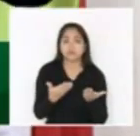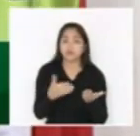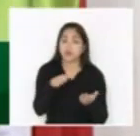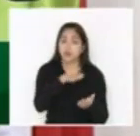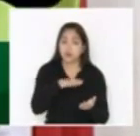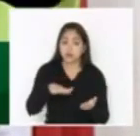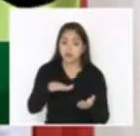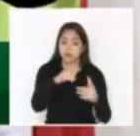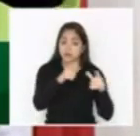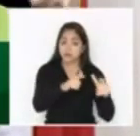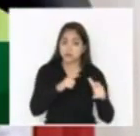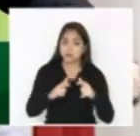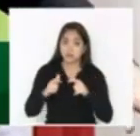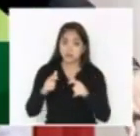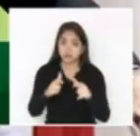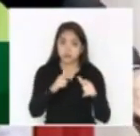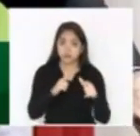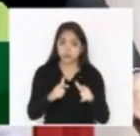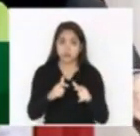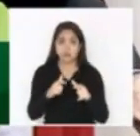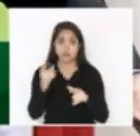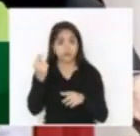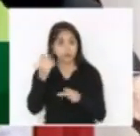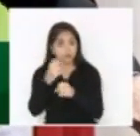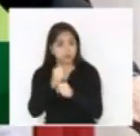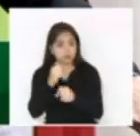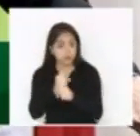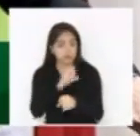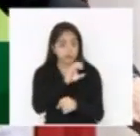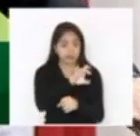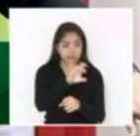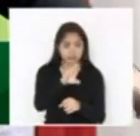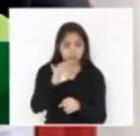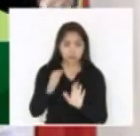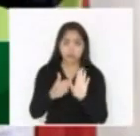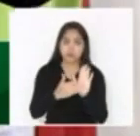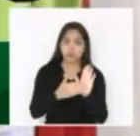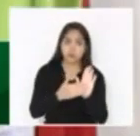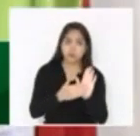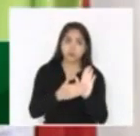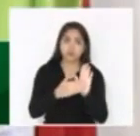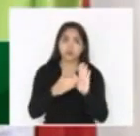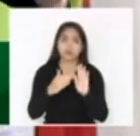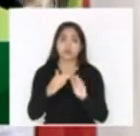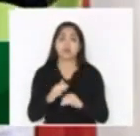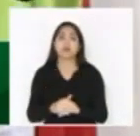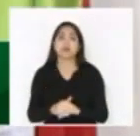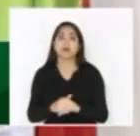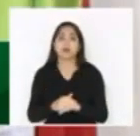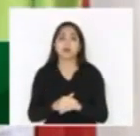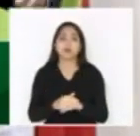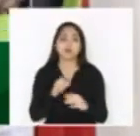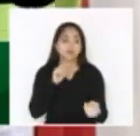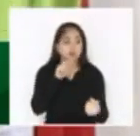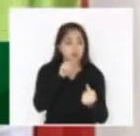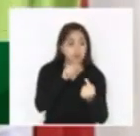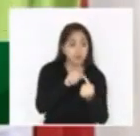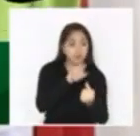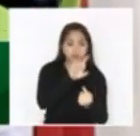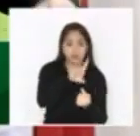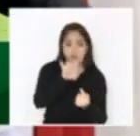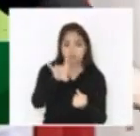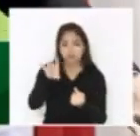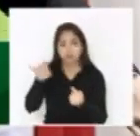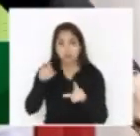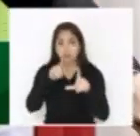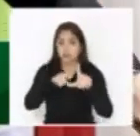terão lá o seu orçamento, cada uma proporcional ao seu território, à população, aos